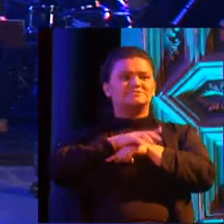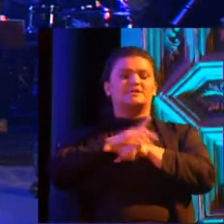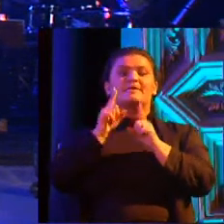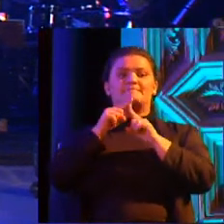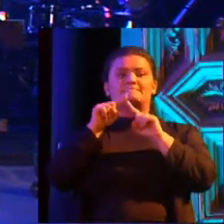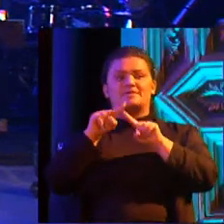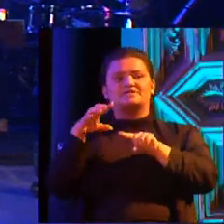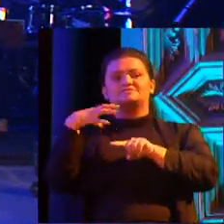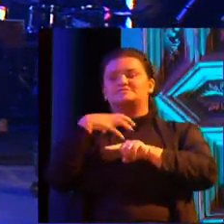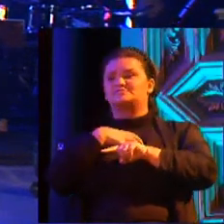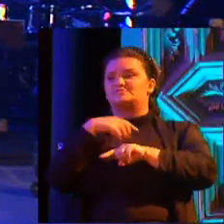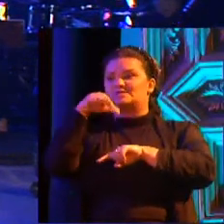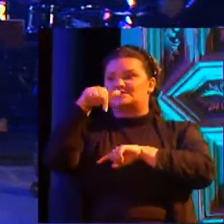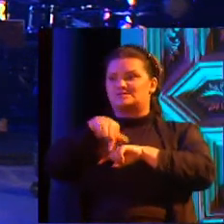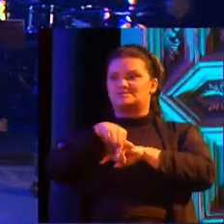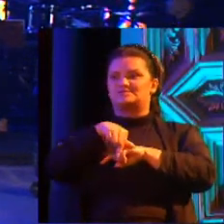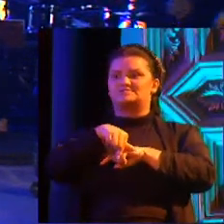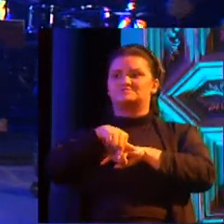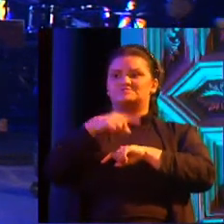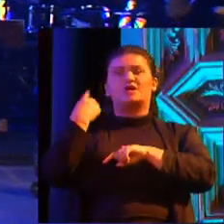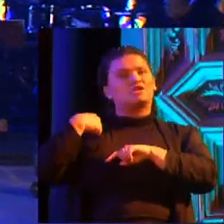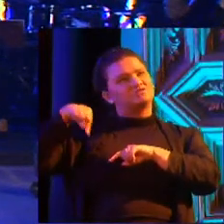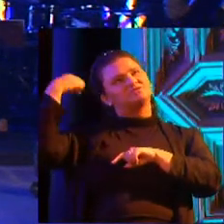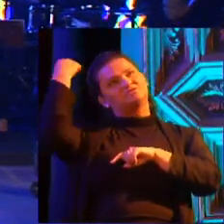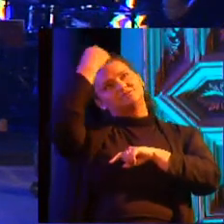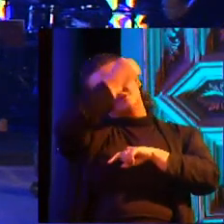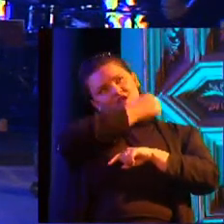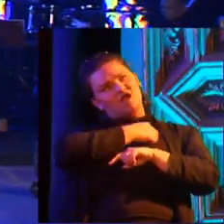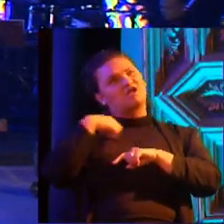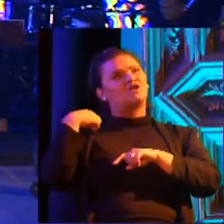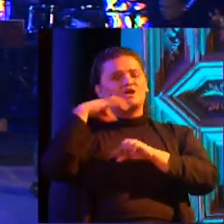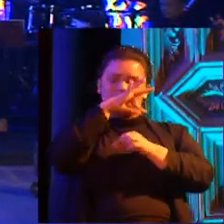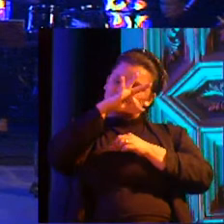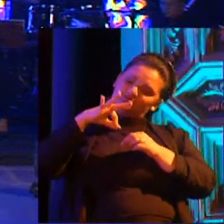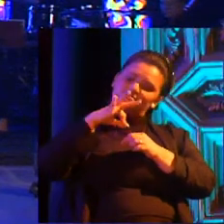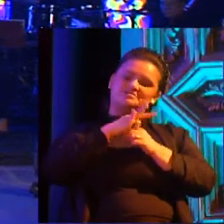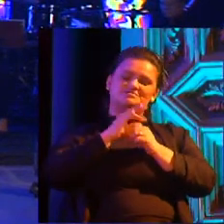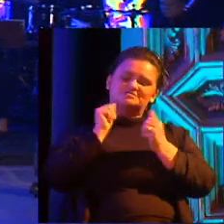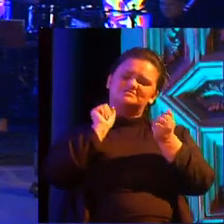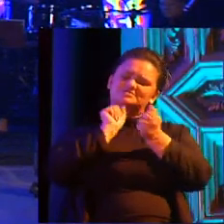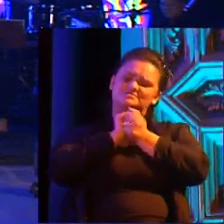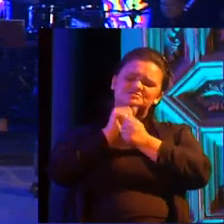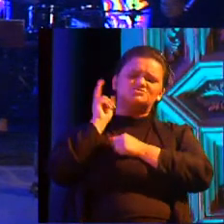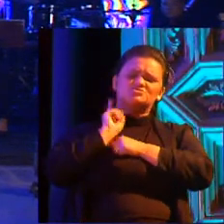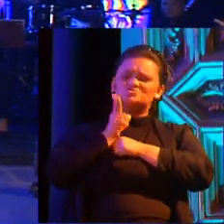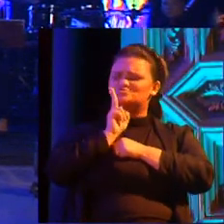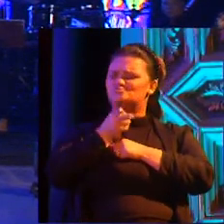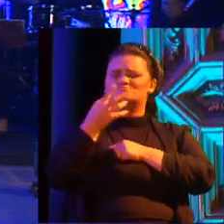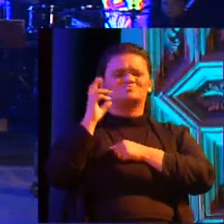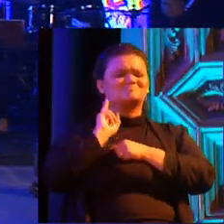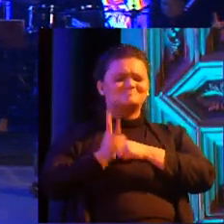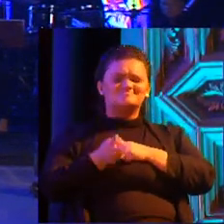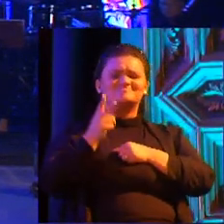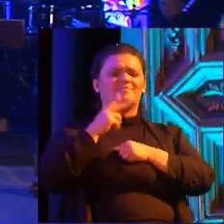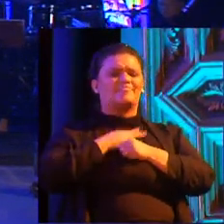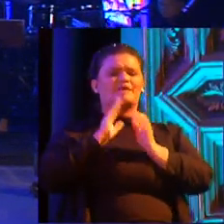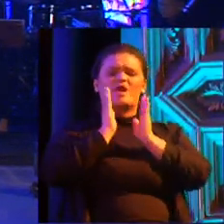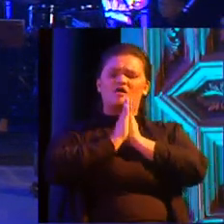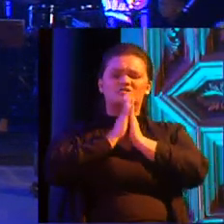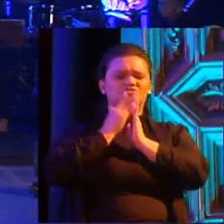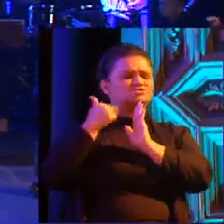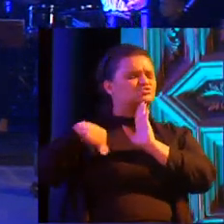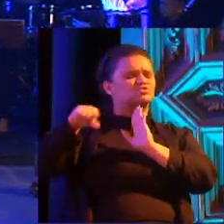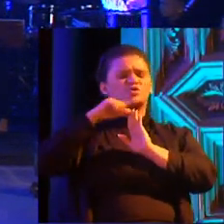aqui. Nossa Senhora de Nazaré, nossa Nazinha, ela estava ali do meu lado. As orações de todas as